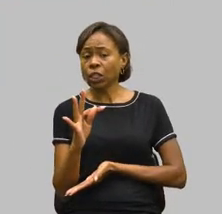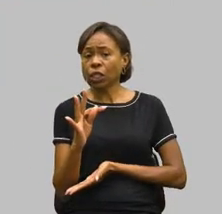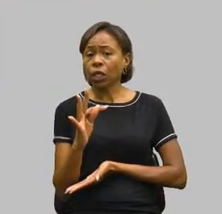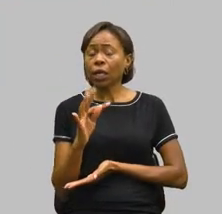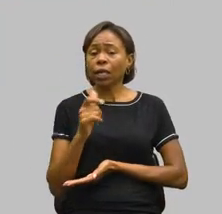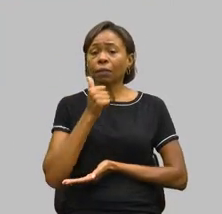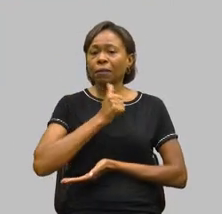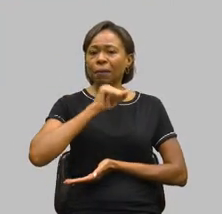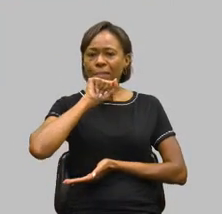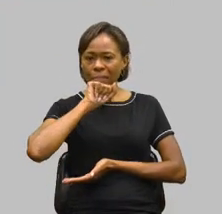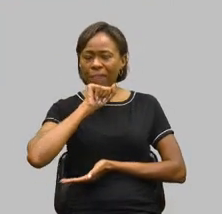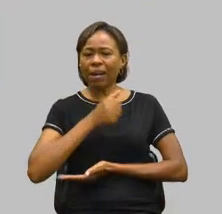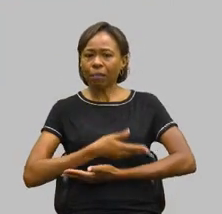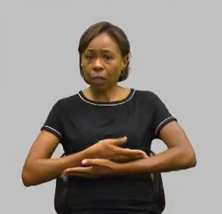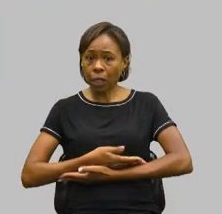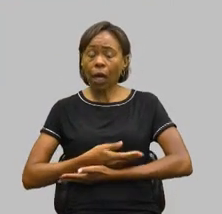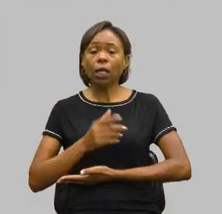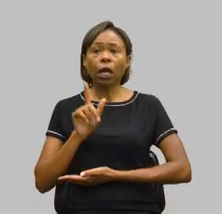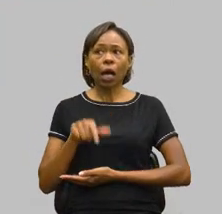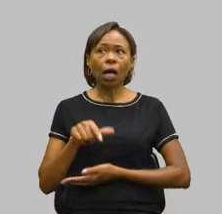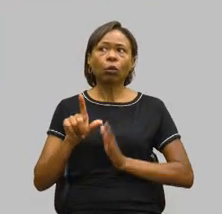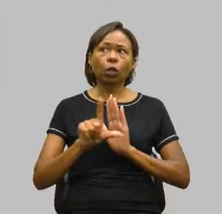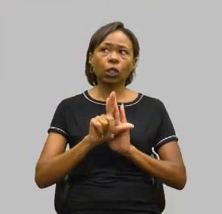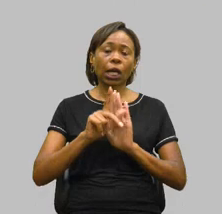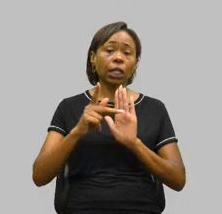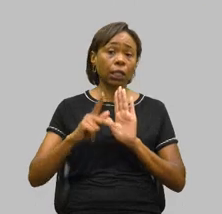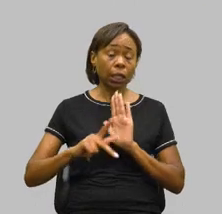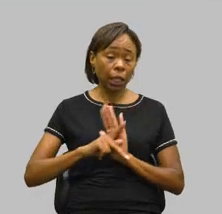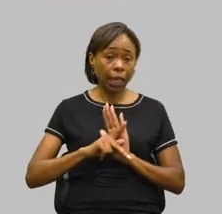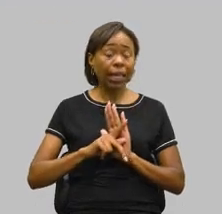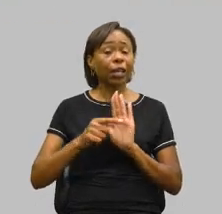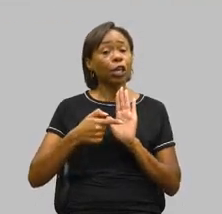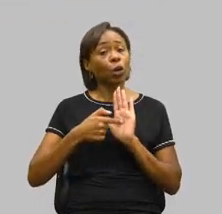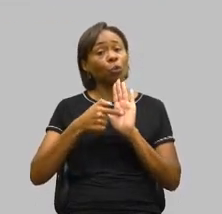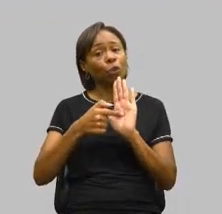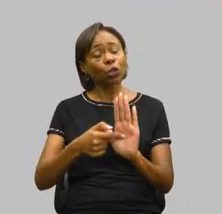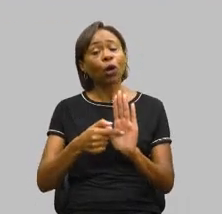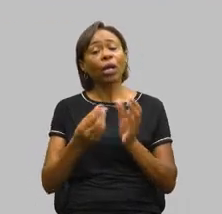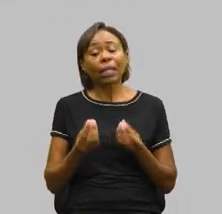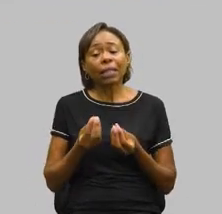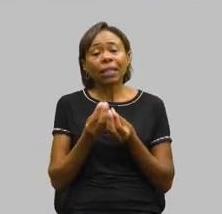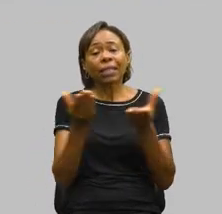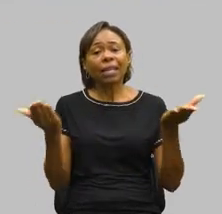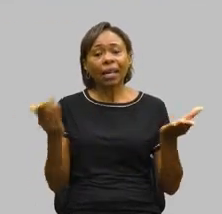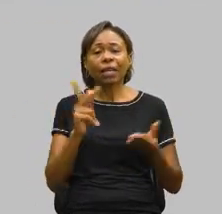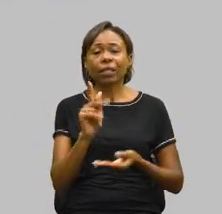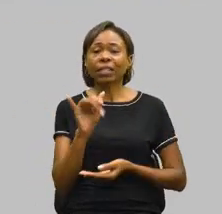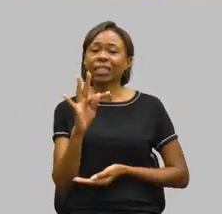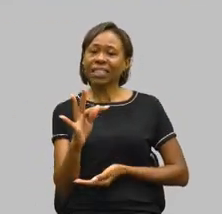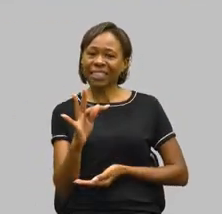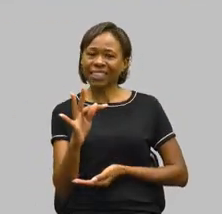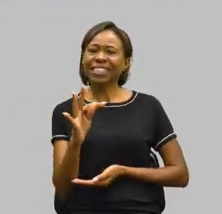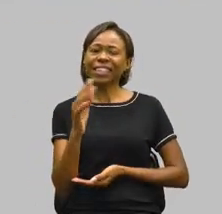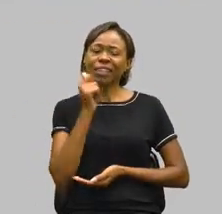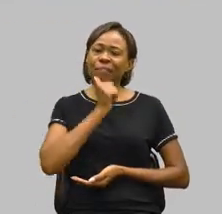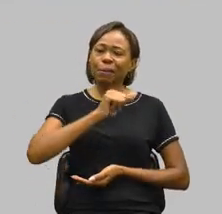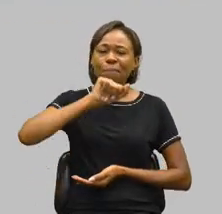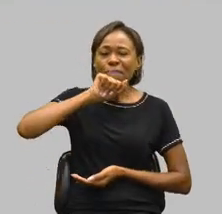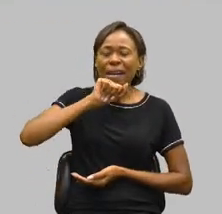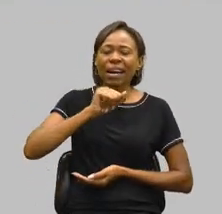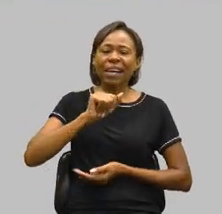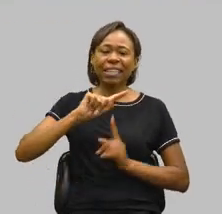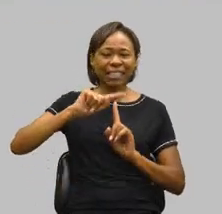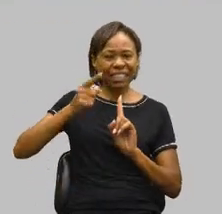projeto de lei 567 que institui o programa Estadual de doação de kit maternidade solidária às mães em situação de